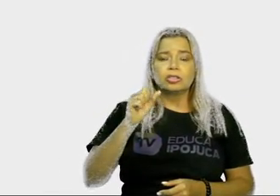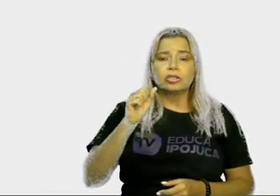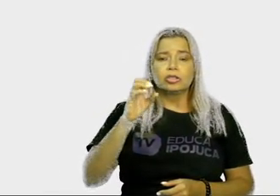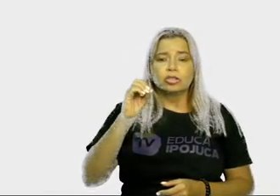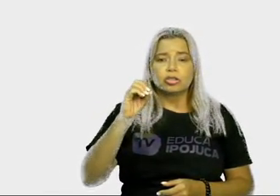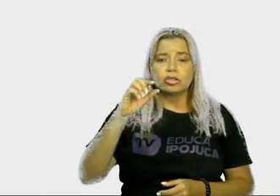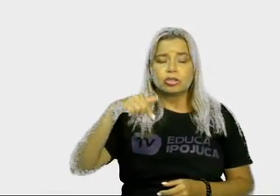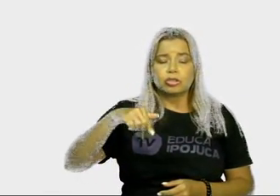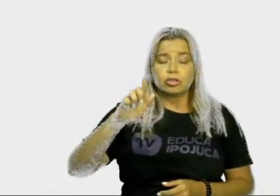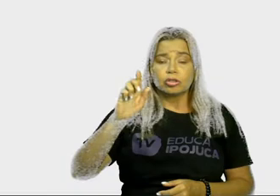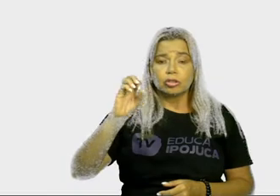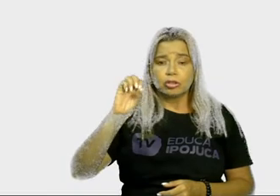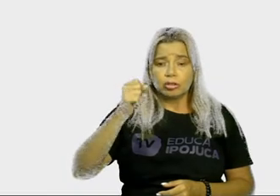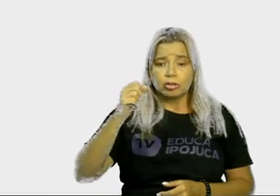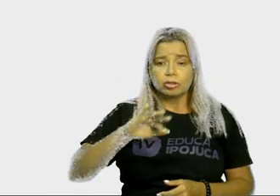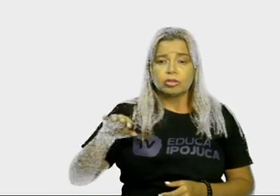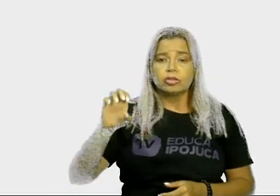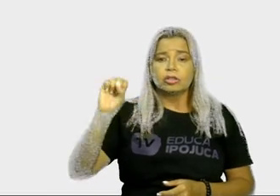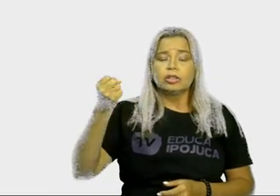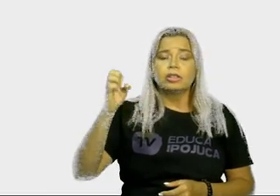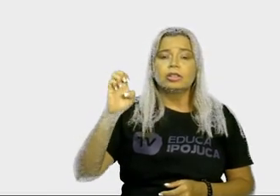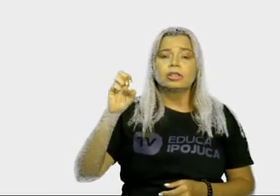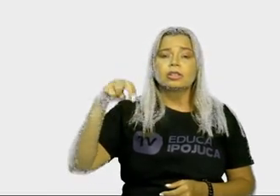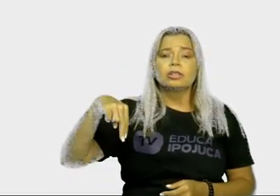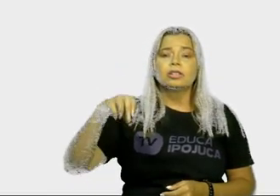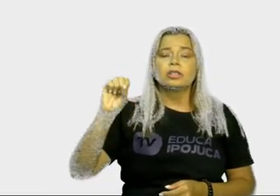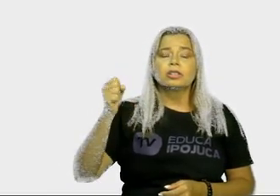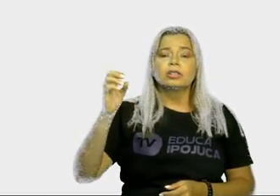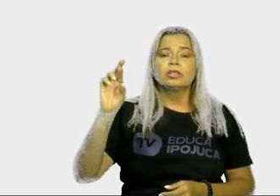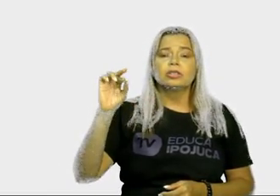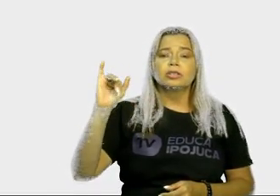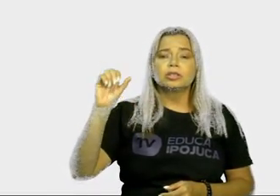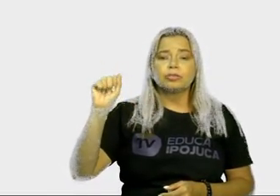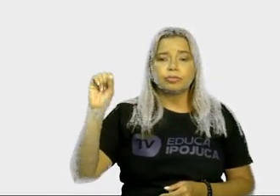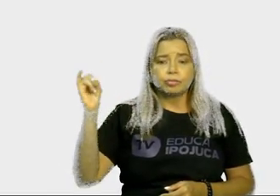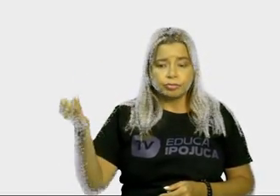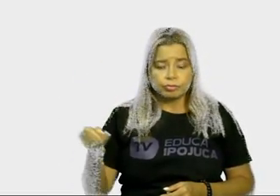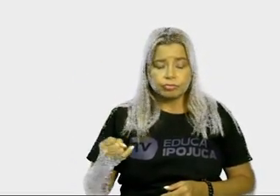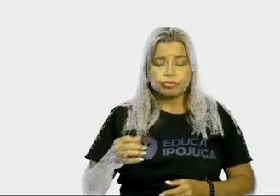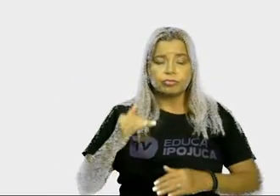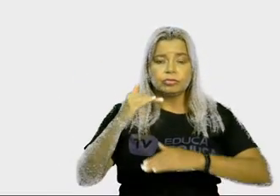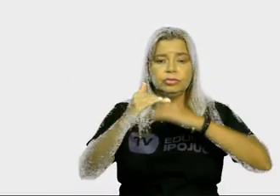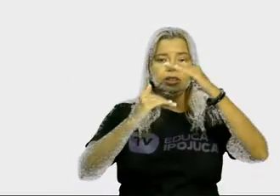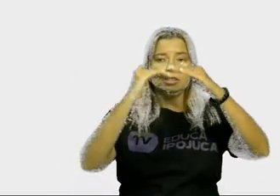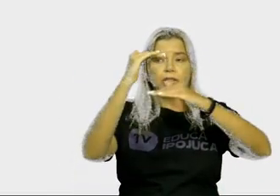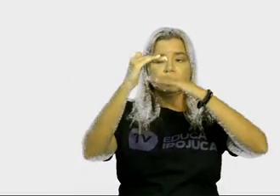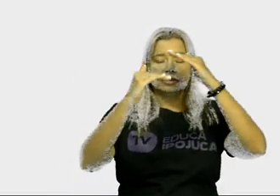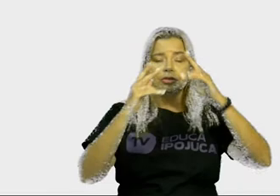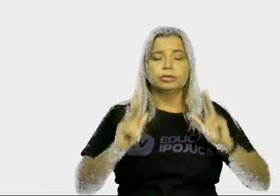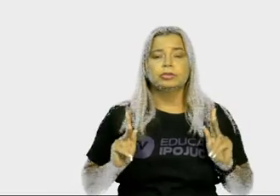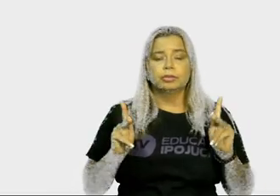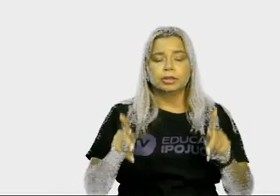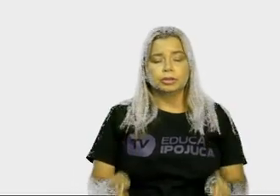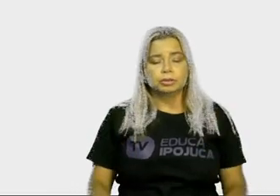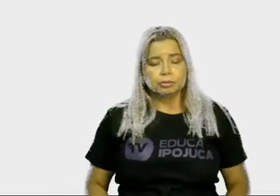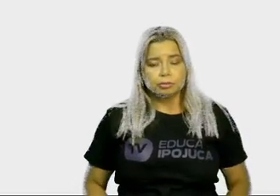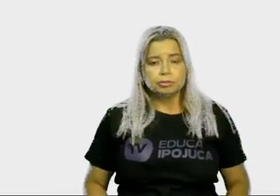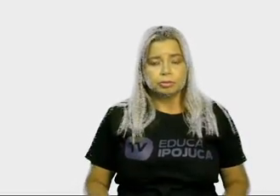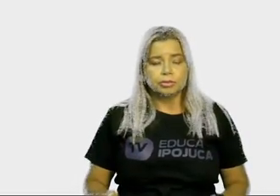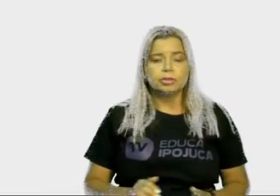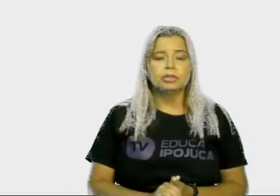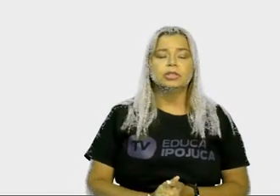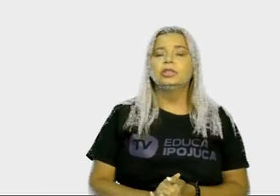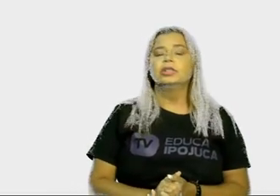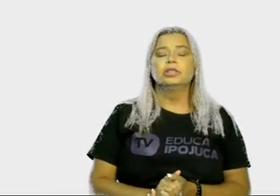desenvolvimento humano, porque faz parte do nosso desenvolvimento humano, patrimônio, porque os jogos e brincadeiras faz parte do nosso patrimônio histórico e